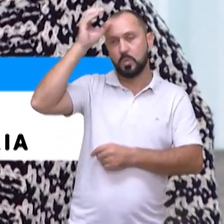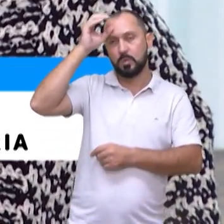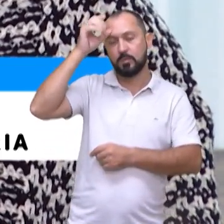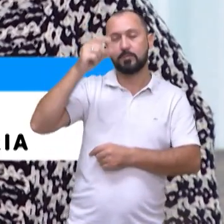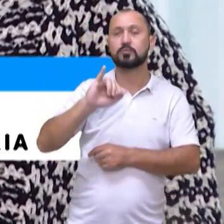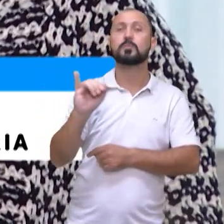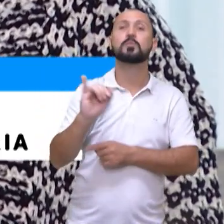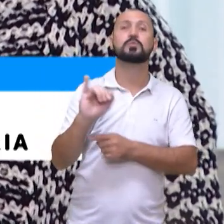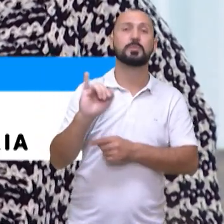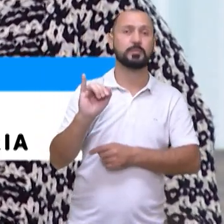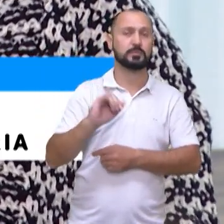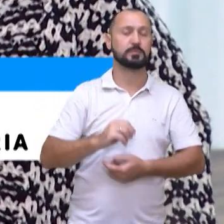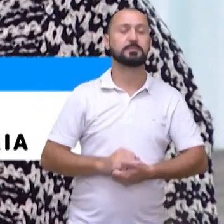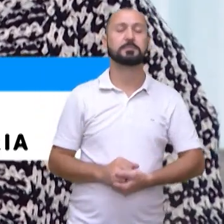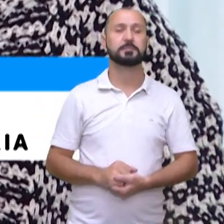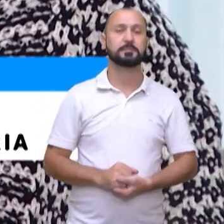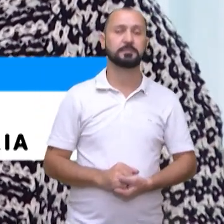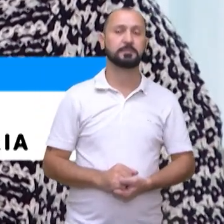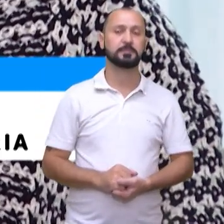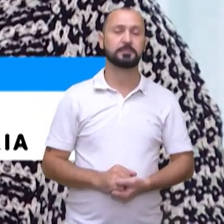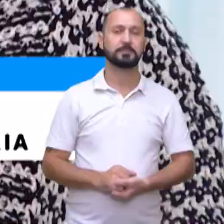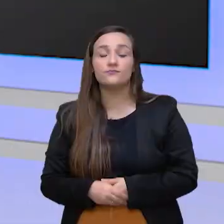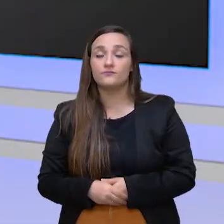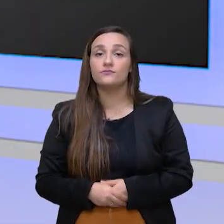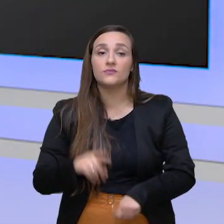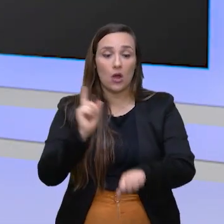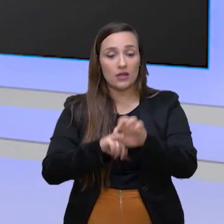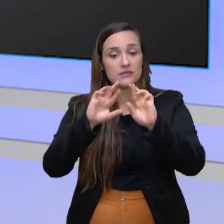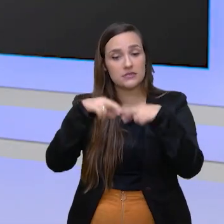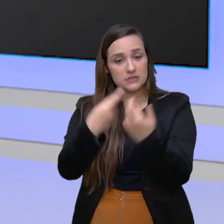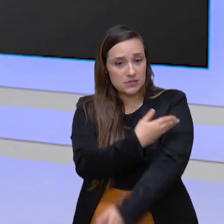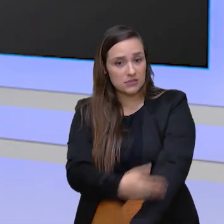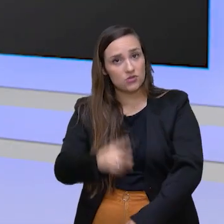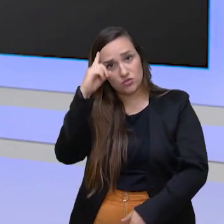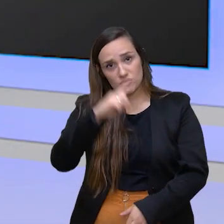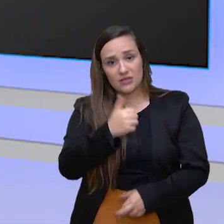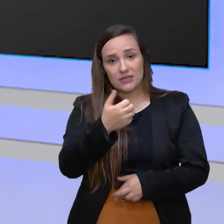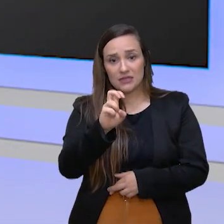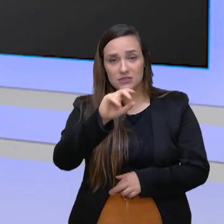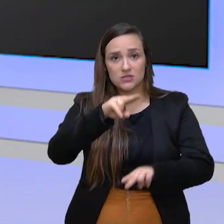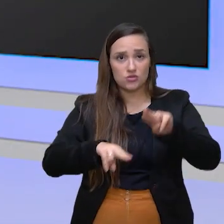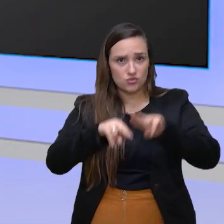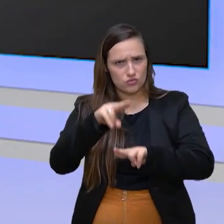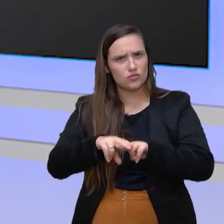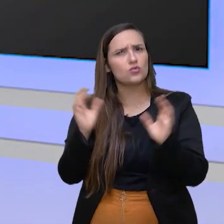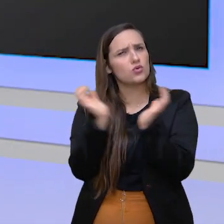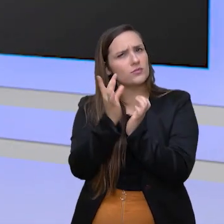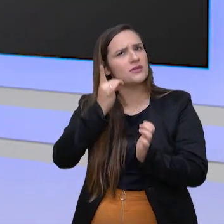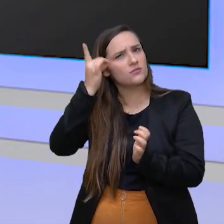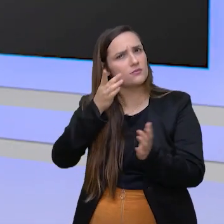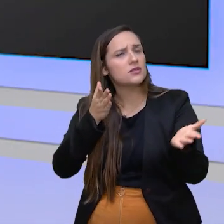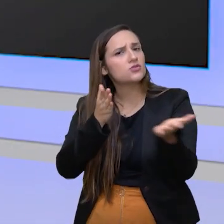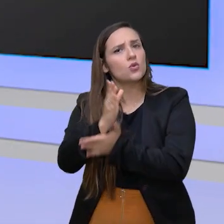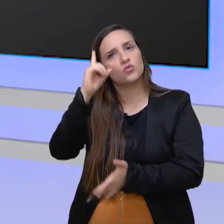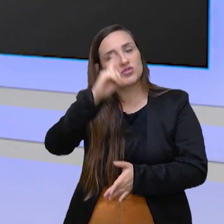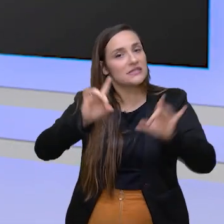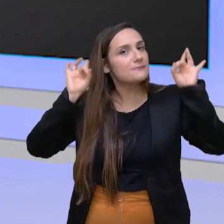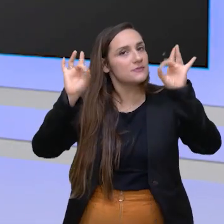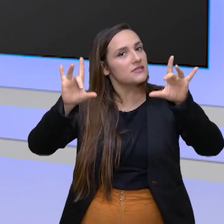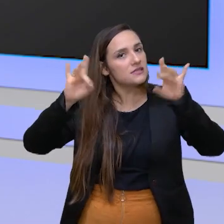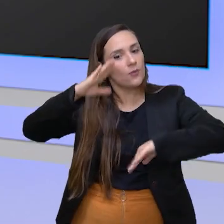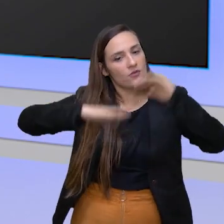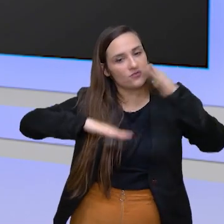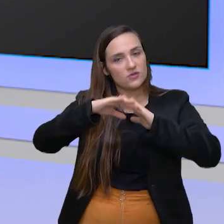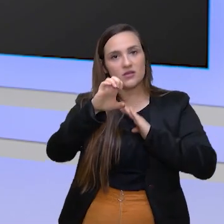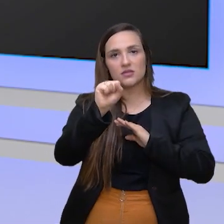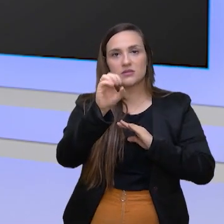de Conscientização sobre a Carga Tributária. Durante a sessão ordinária de 15 de junho, deputados aprovam a criação do